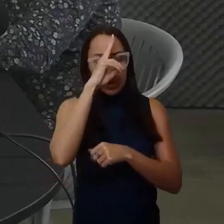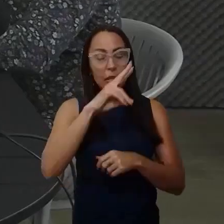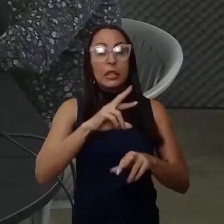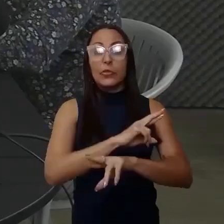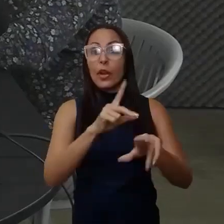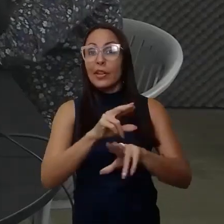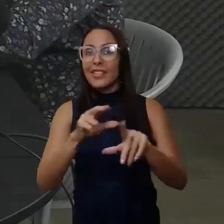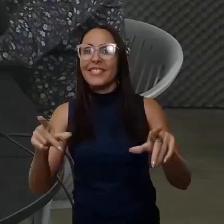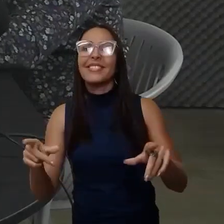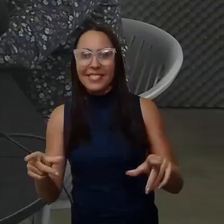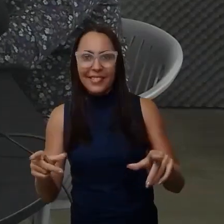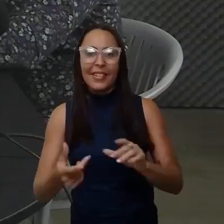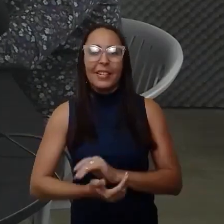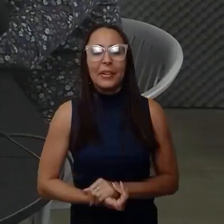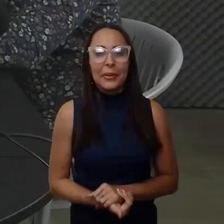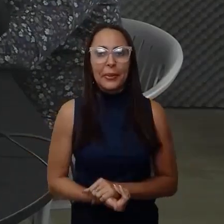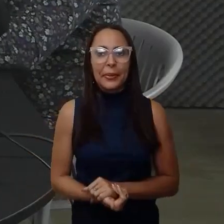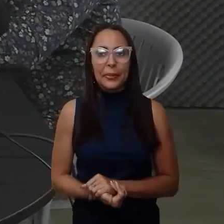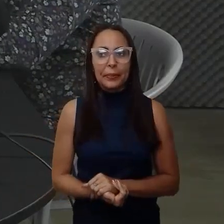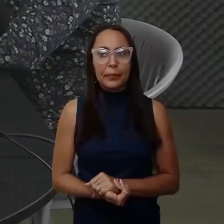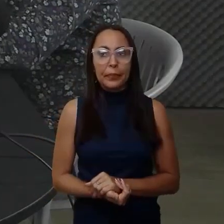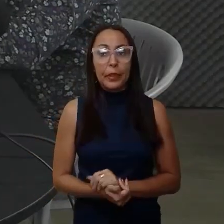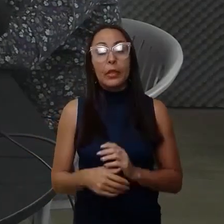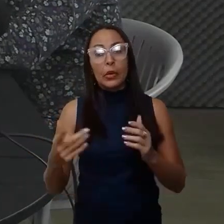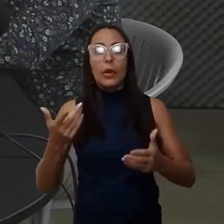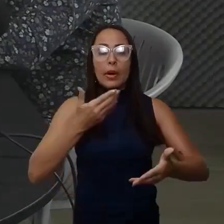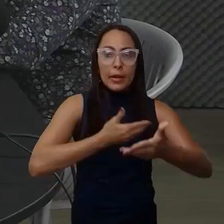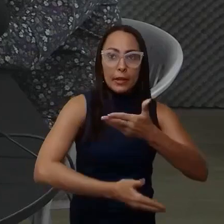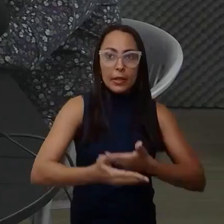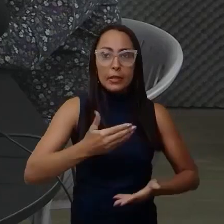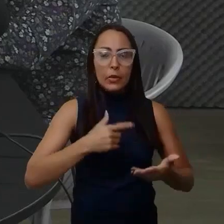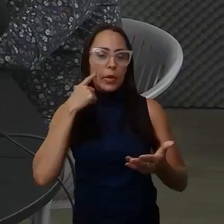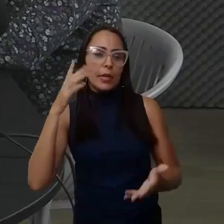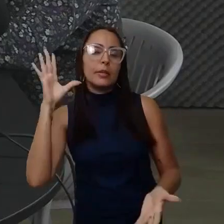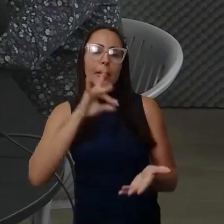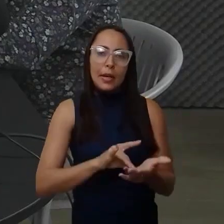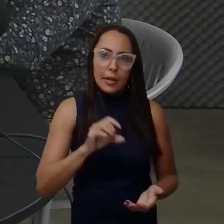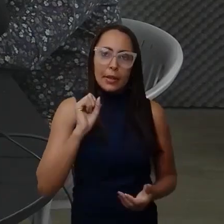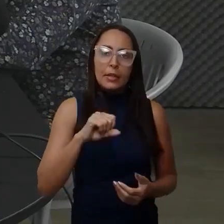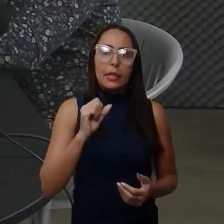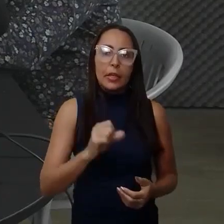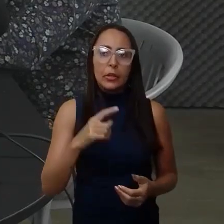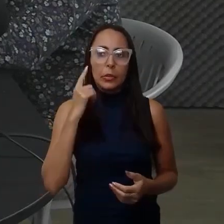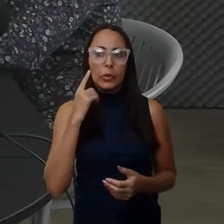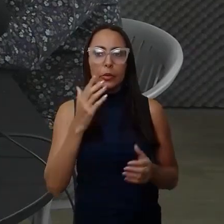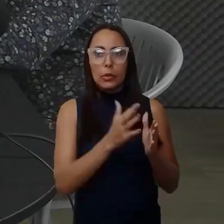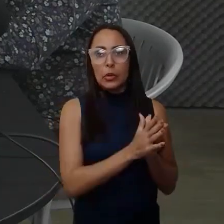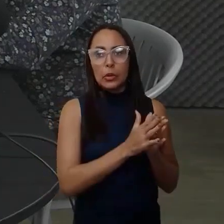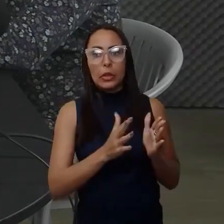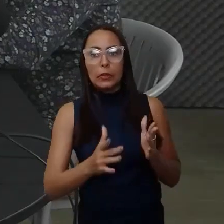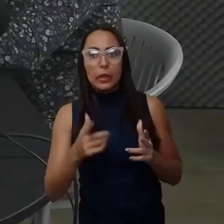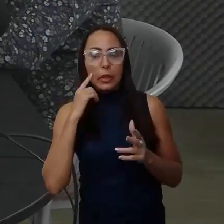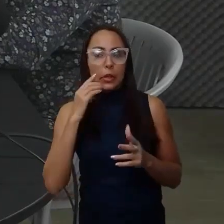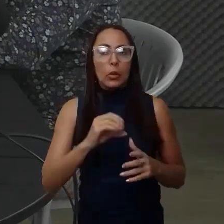diferentes. Verdade, verdade. Né? Então, a relação com a realidade, quem estuda muito documentário, quem vai para o